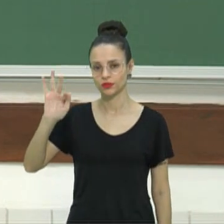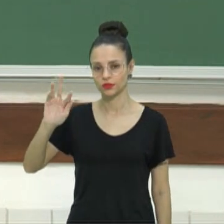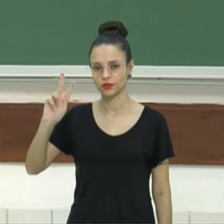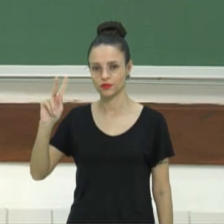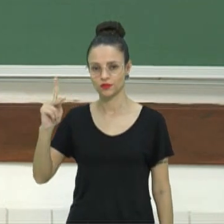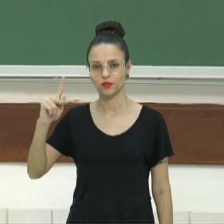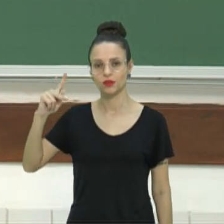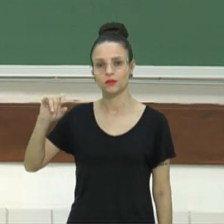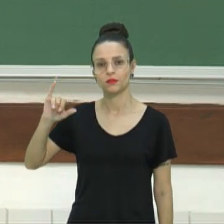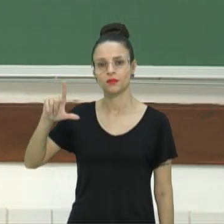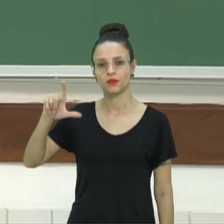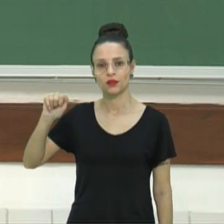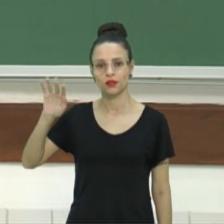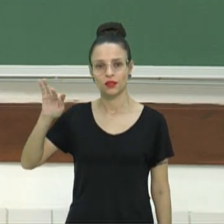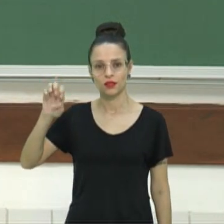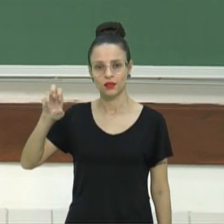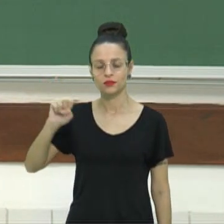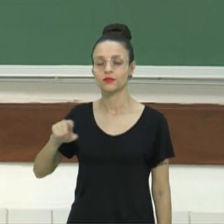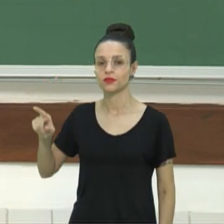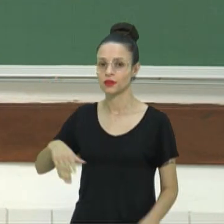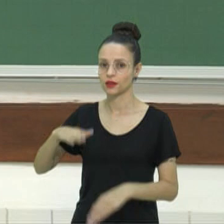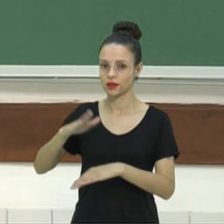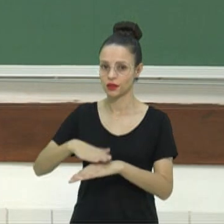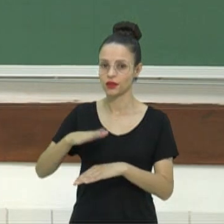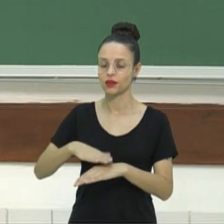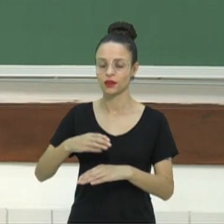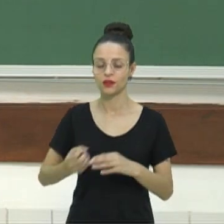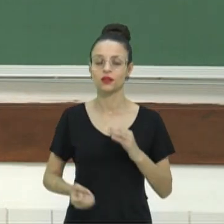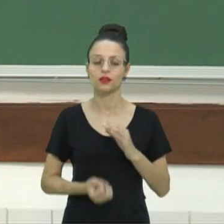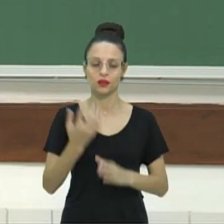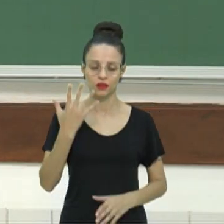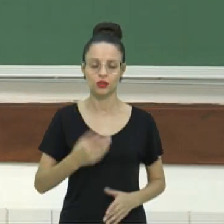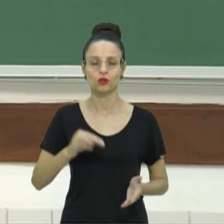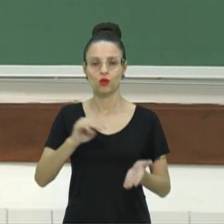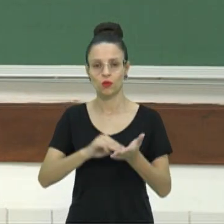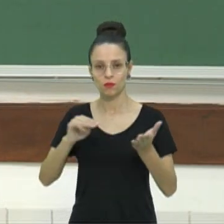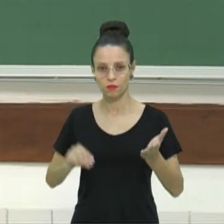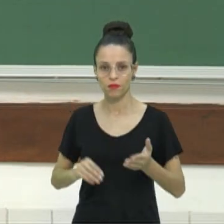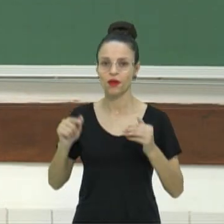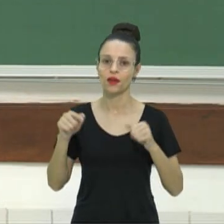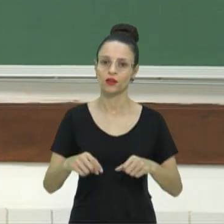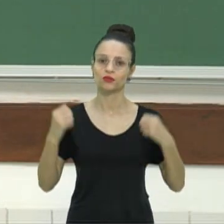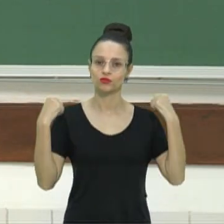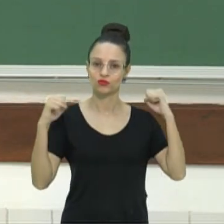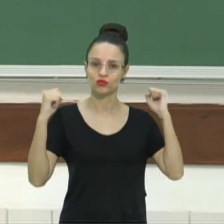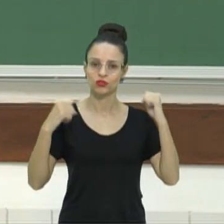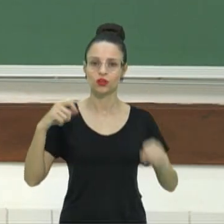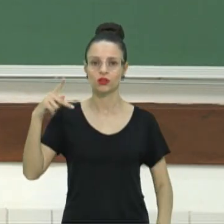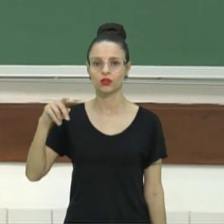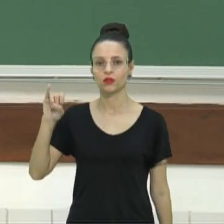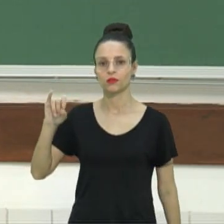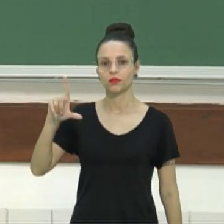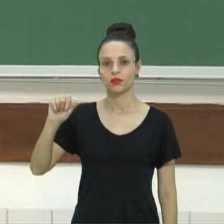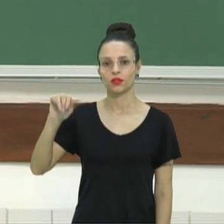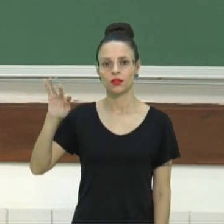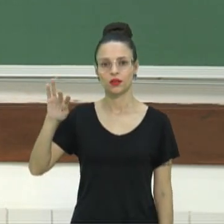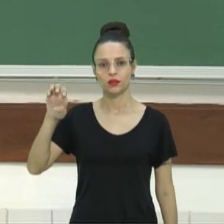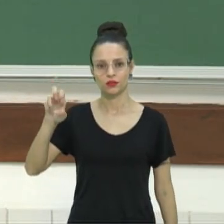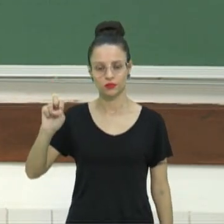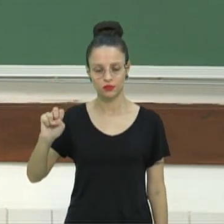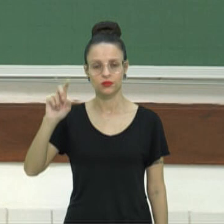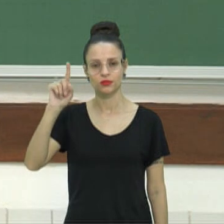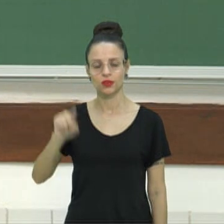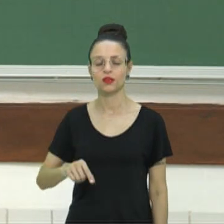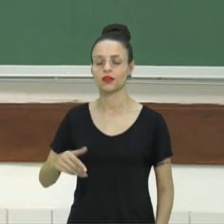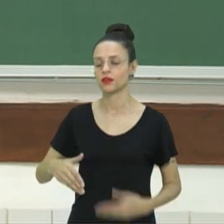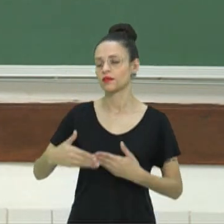Joseph Pilates é o criador de um método dessa ginástica que nós vamos estar estudando especificamente nas nossas próximas aulas, que é o método Pilates, né?